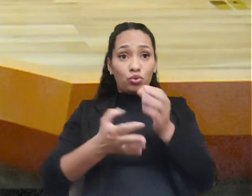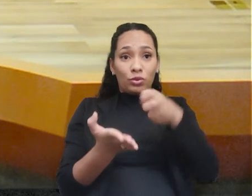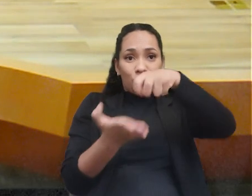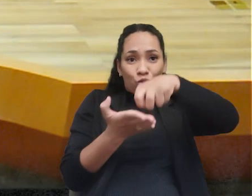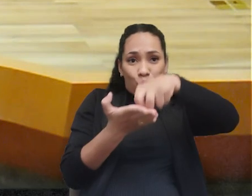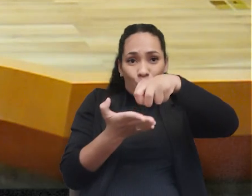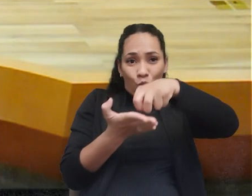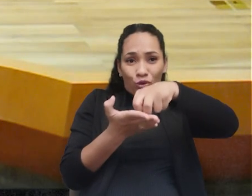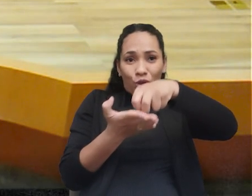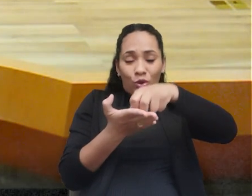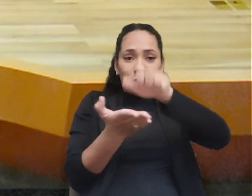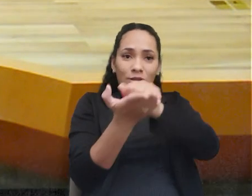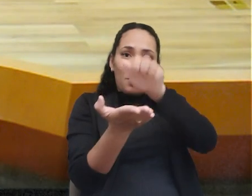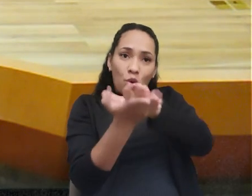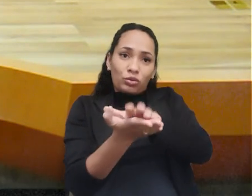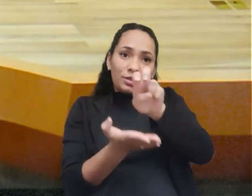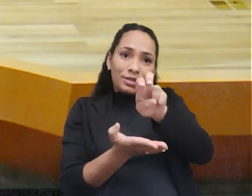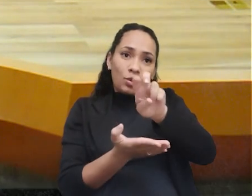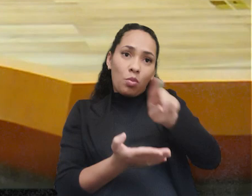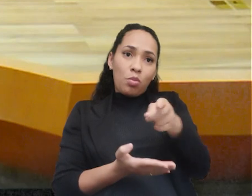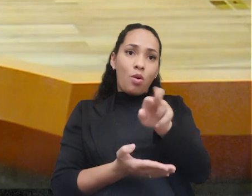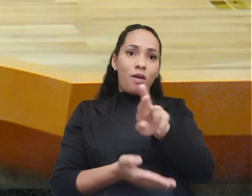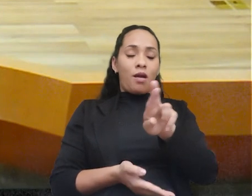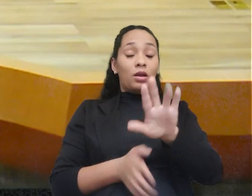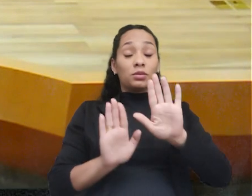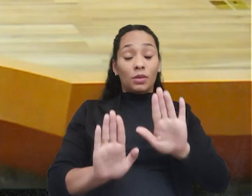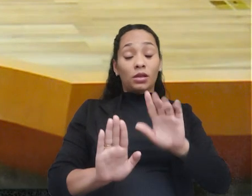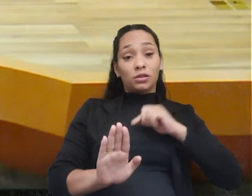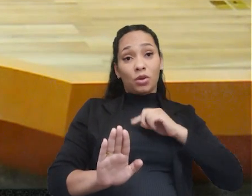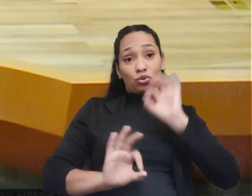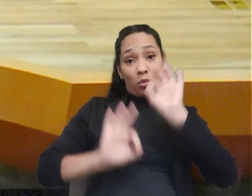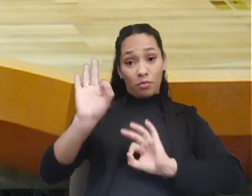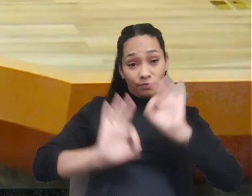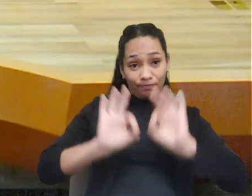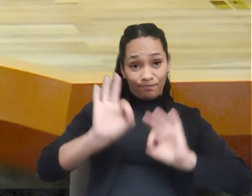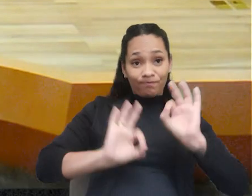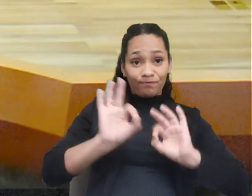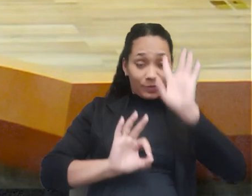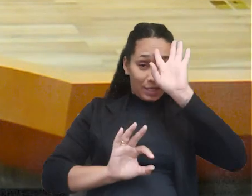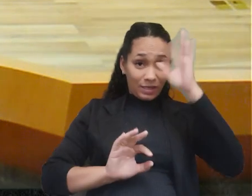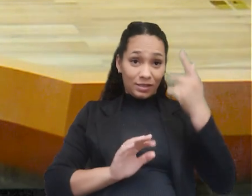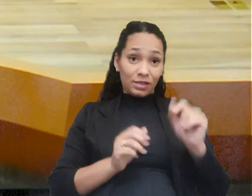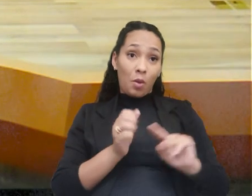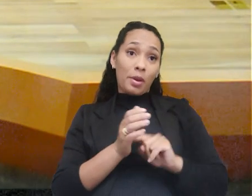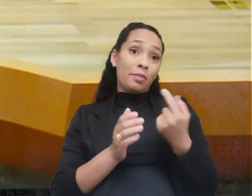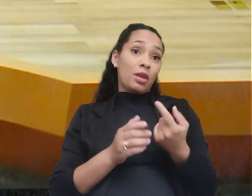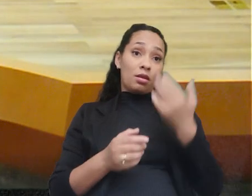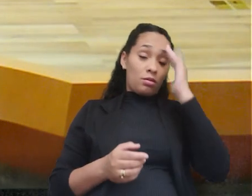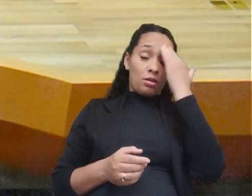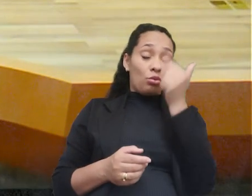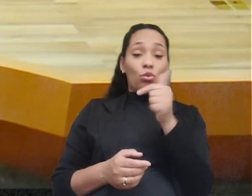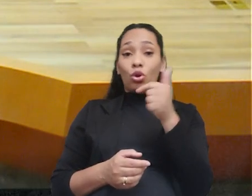a essa multa de R$ 5.000. No entanto, eu estou reformando a sentença de primeiro grau, entendendo que não